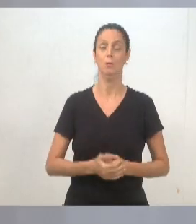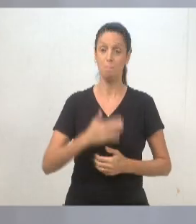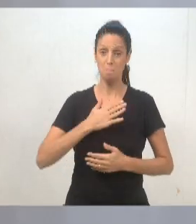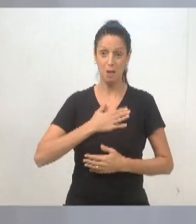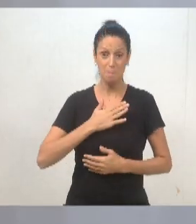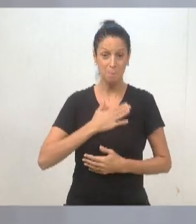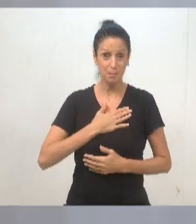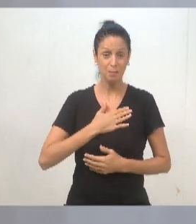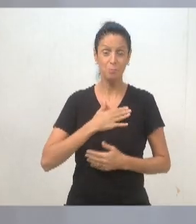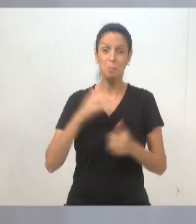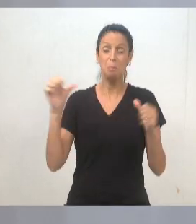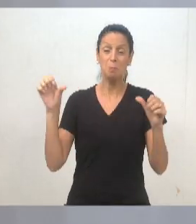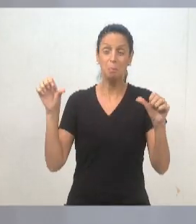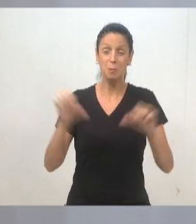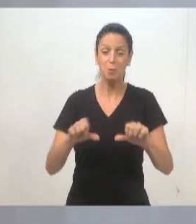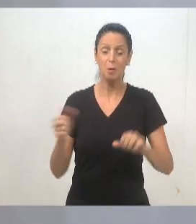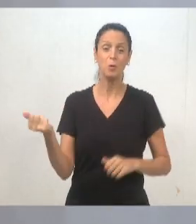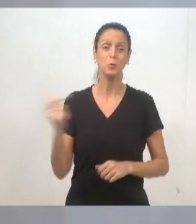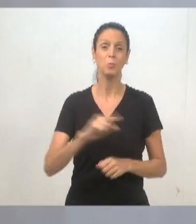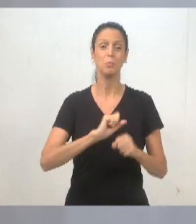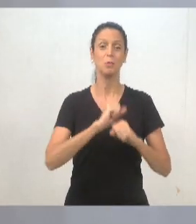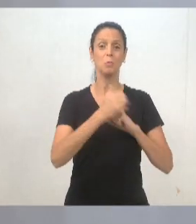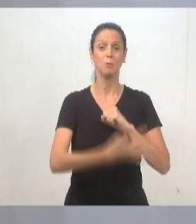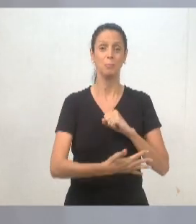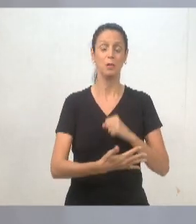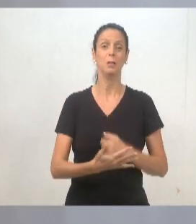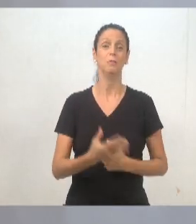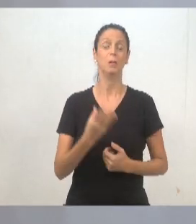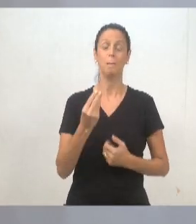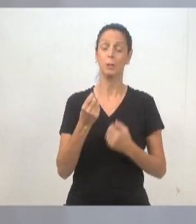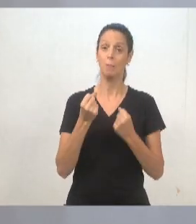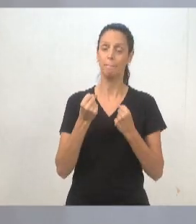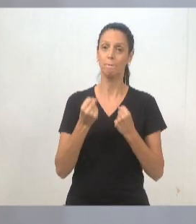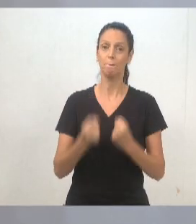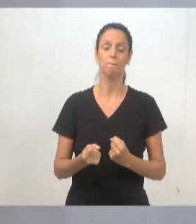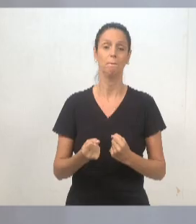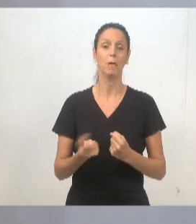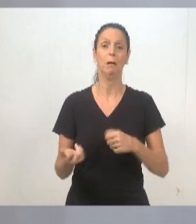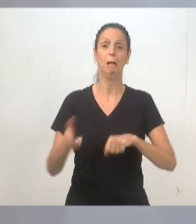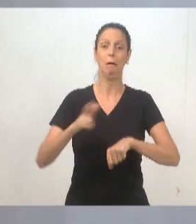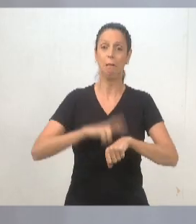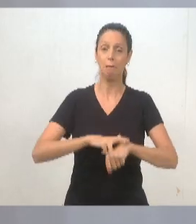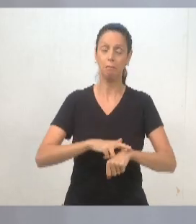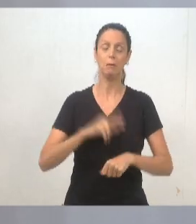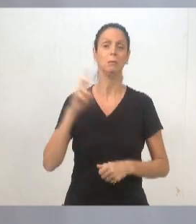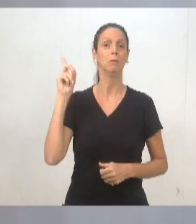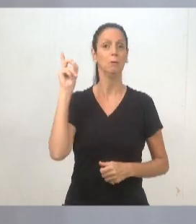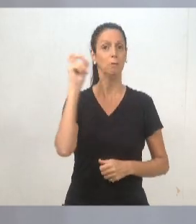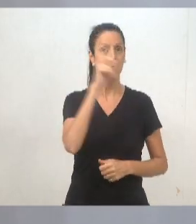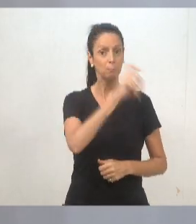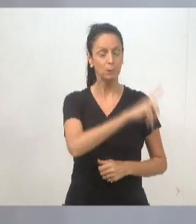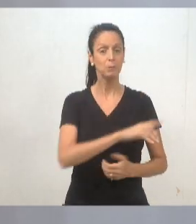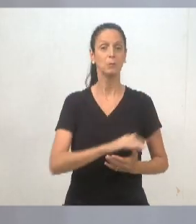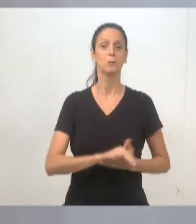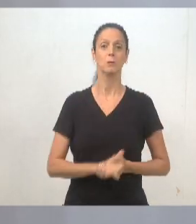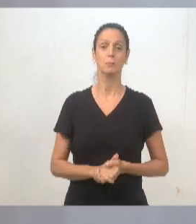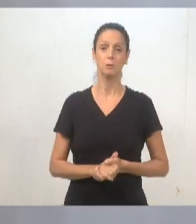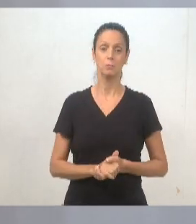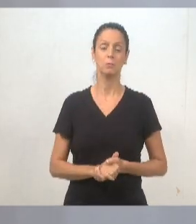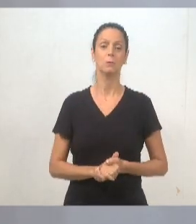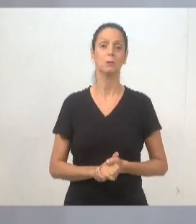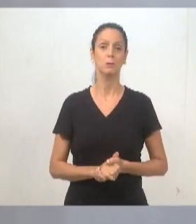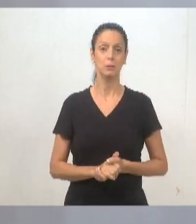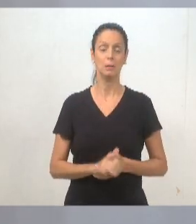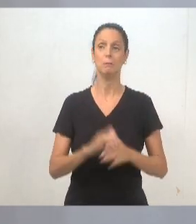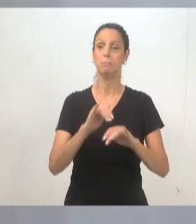foi muito pior do que inclusive a Covid, vereadores, foi muito pesado, a recuperação é muito difícil, e nos levanta o alerta